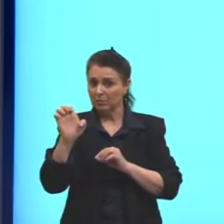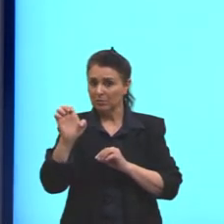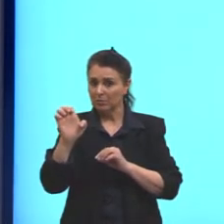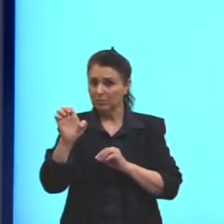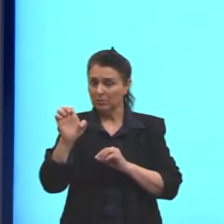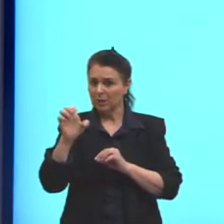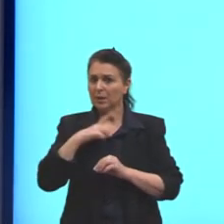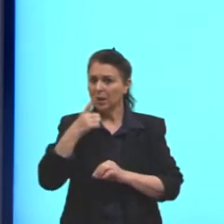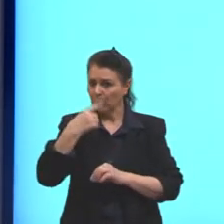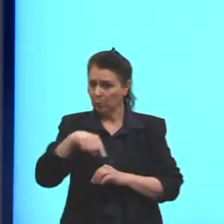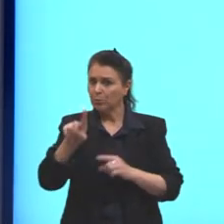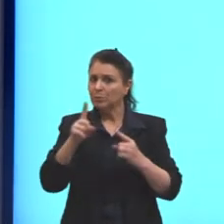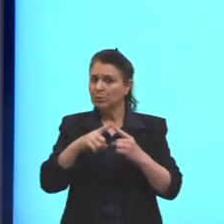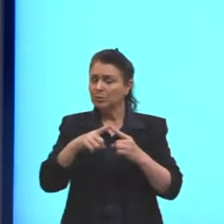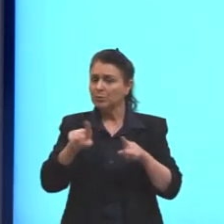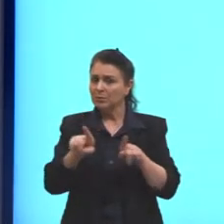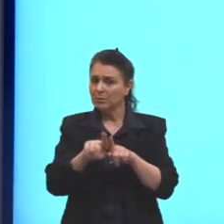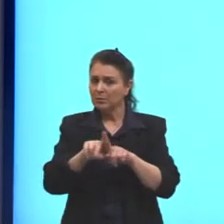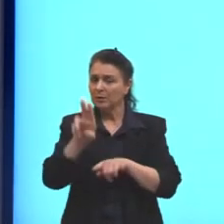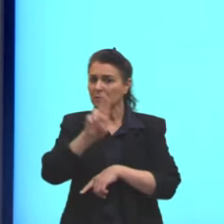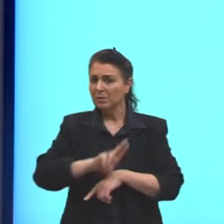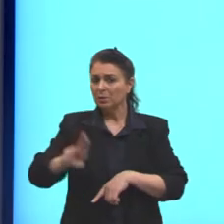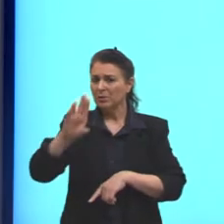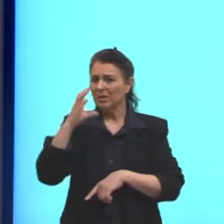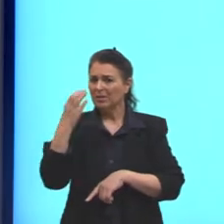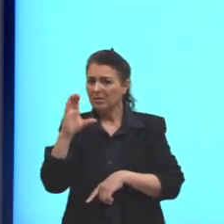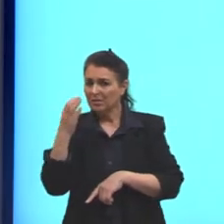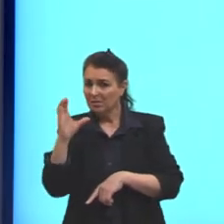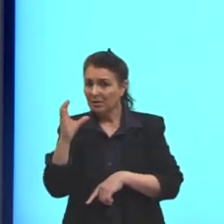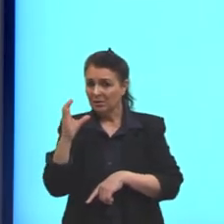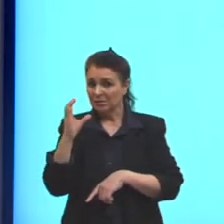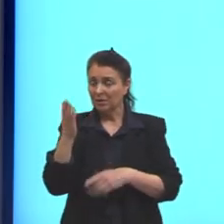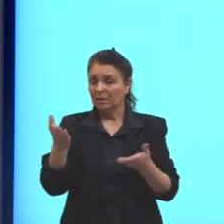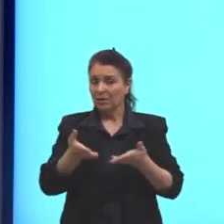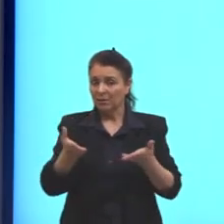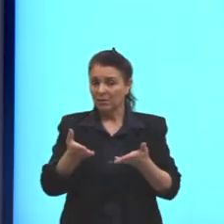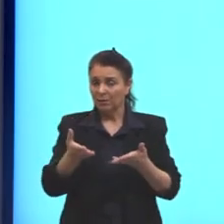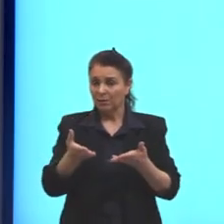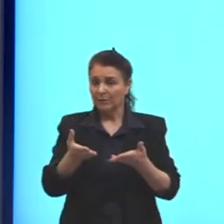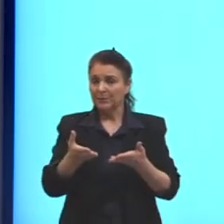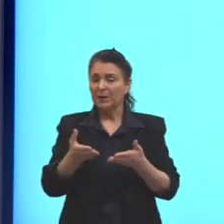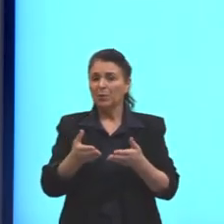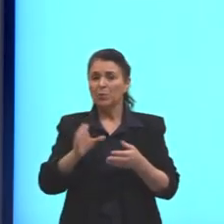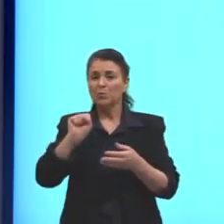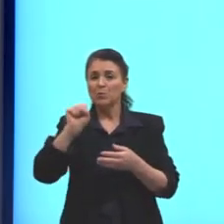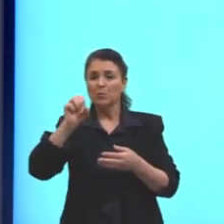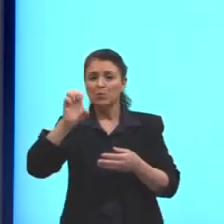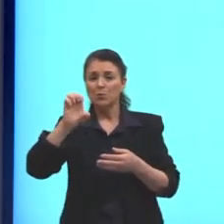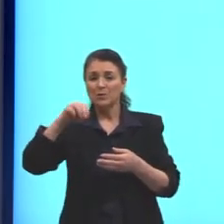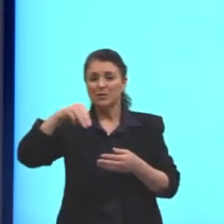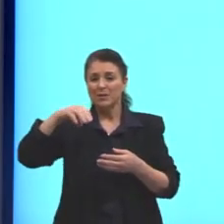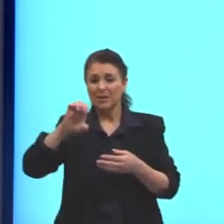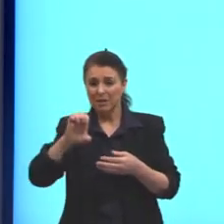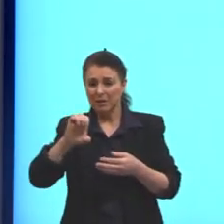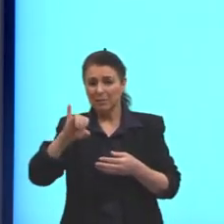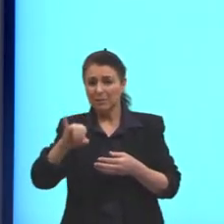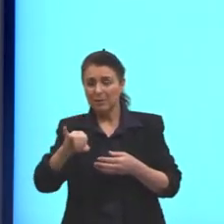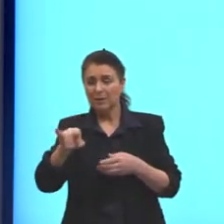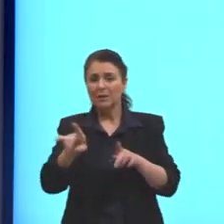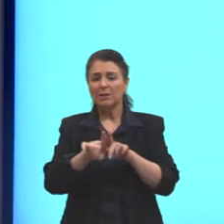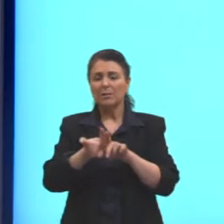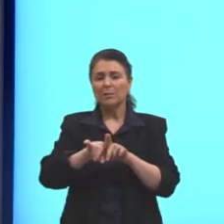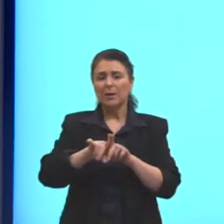outros tipos que geralmente são usados na ciência mas atualmente como semicondutores E também o supercondutores